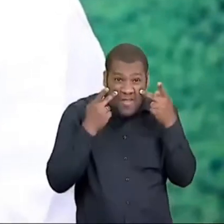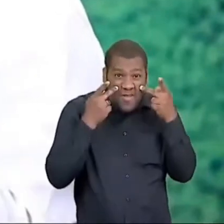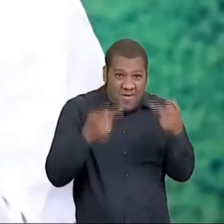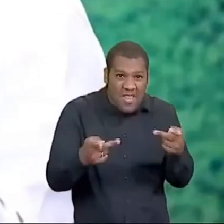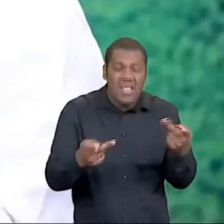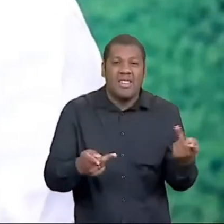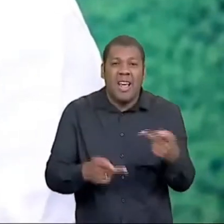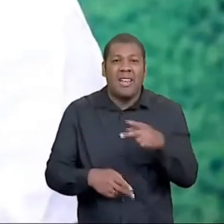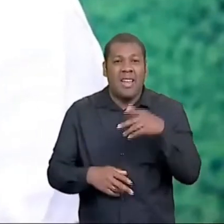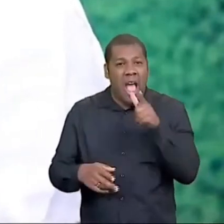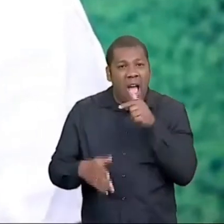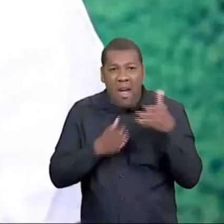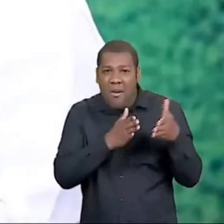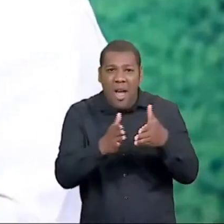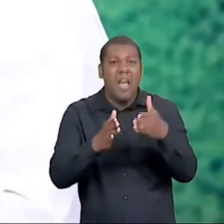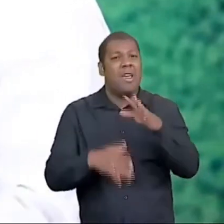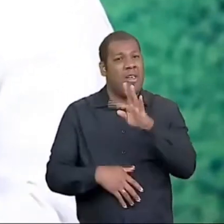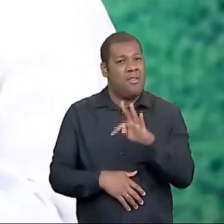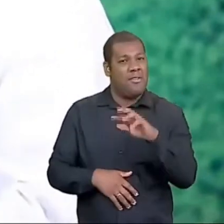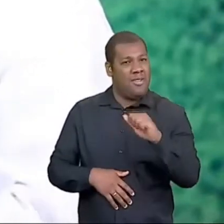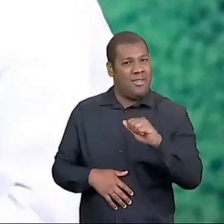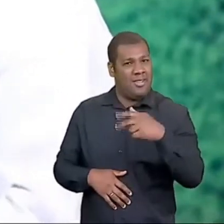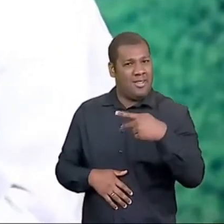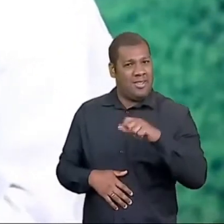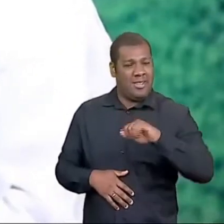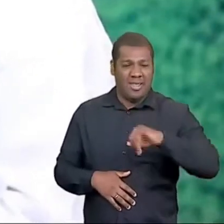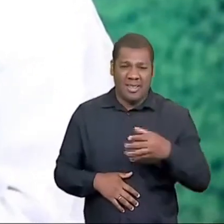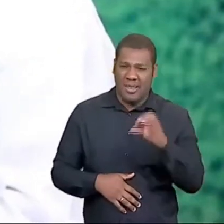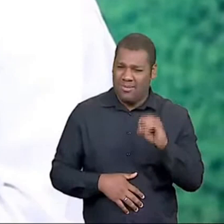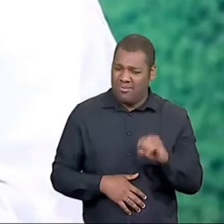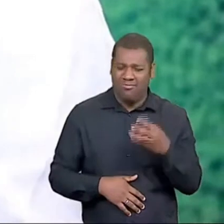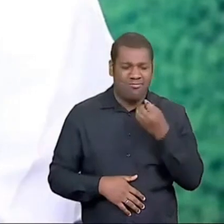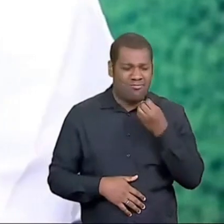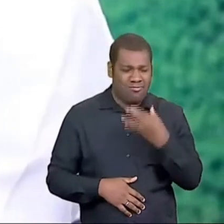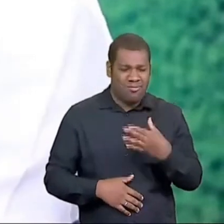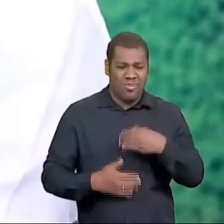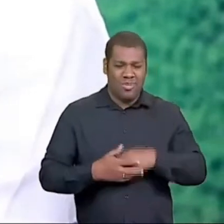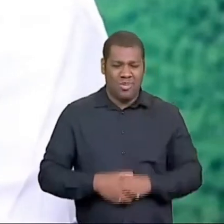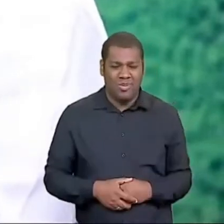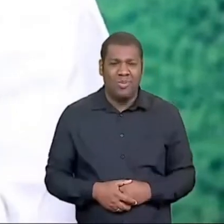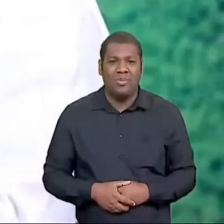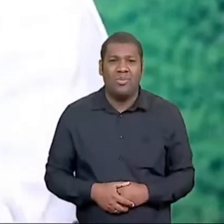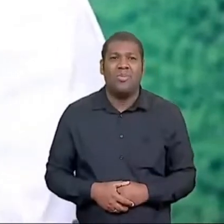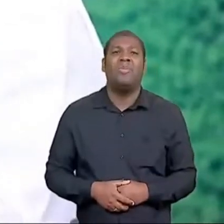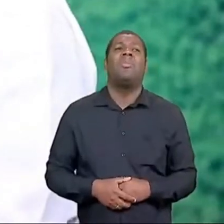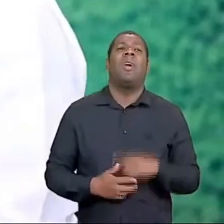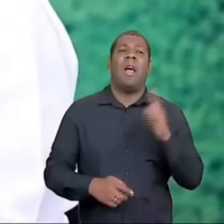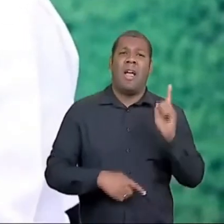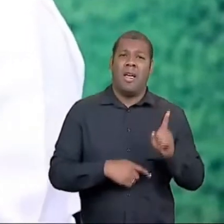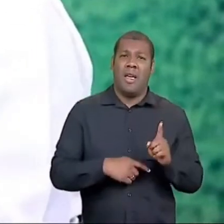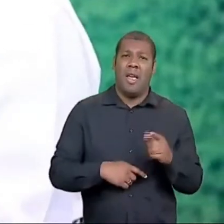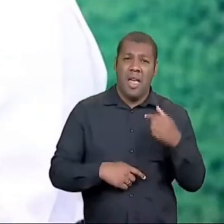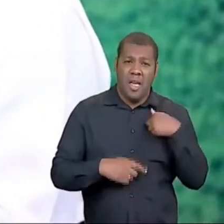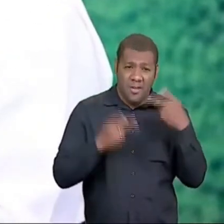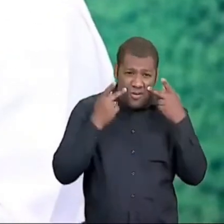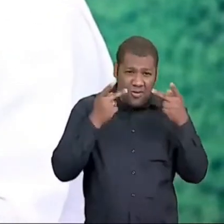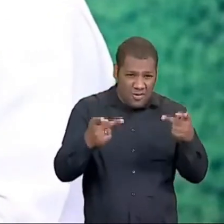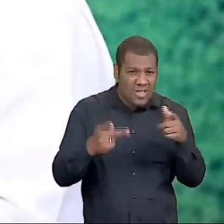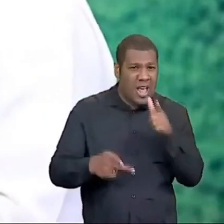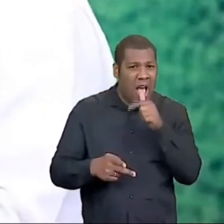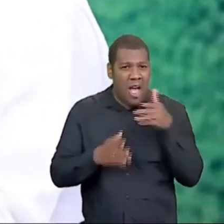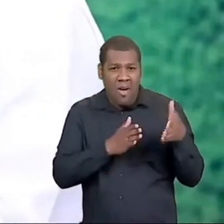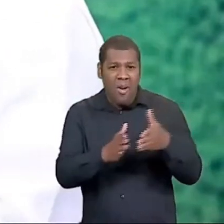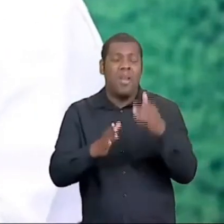um passeio, eu fiquei 2 dias no Rio Tapajós, depois que eu voltei para Santarém para inaugurar a